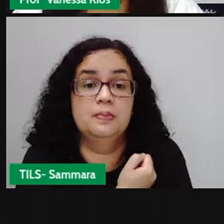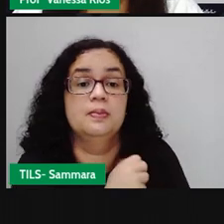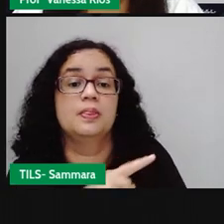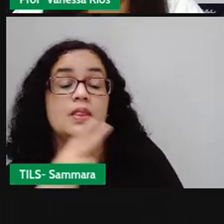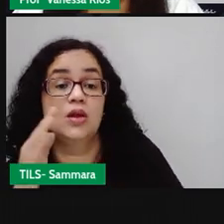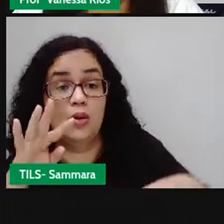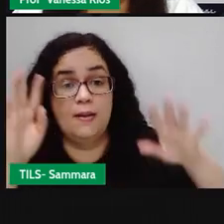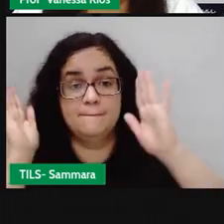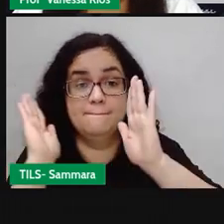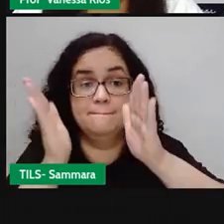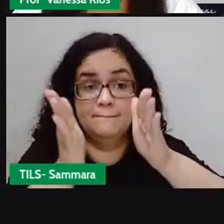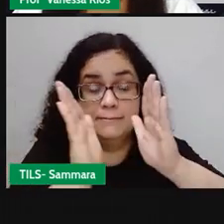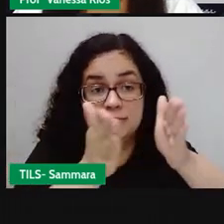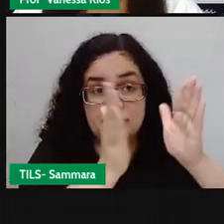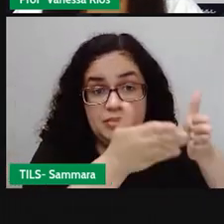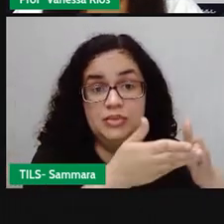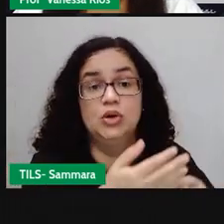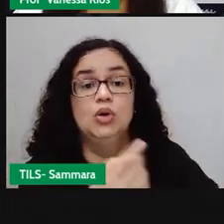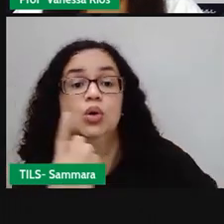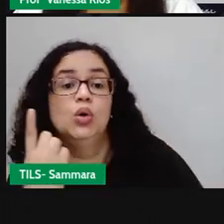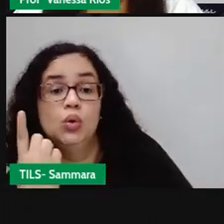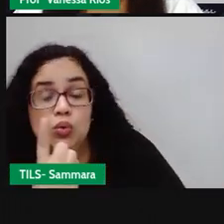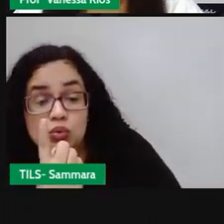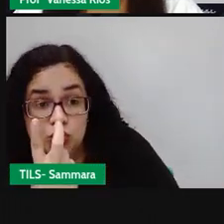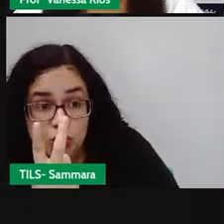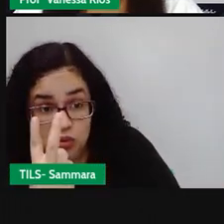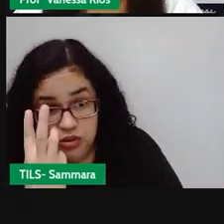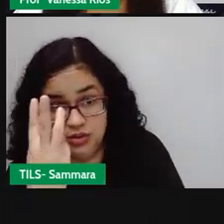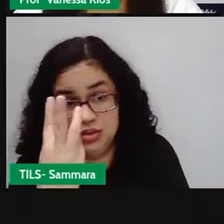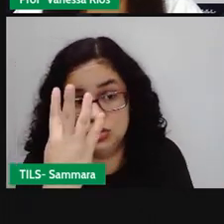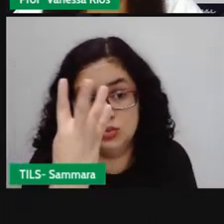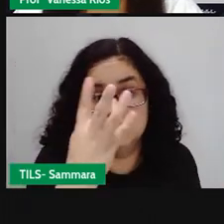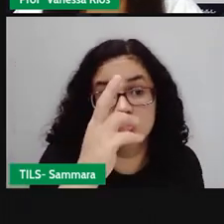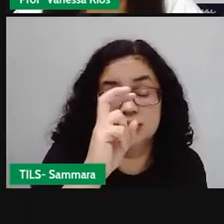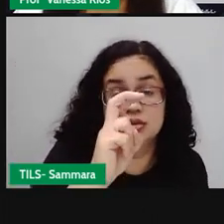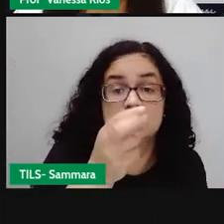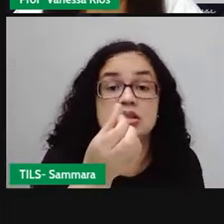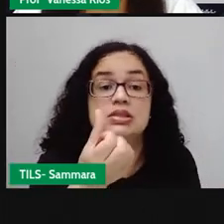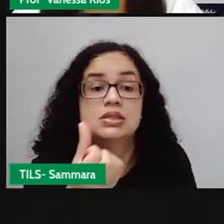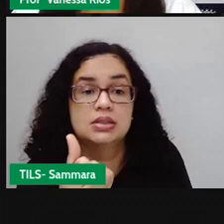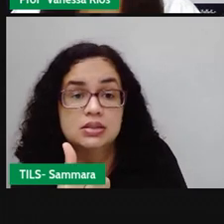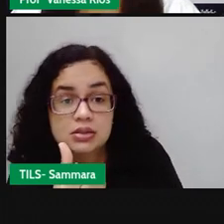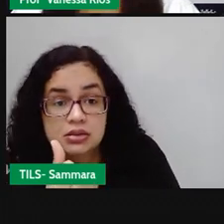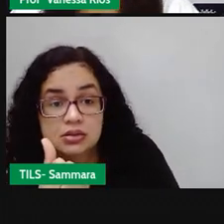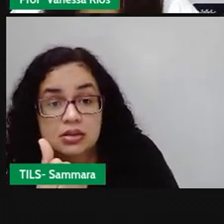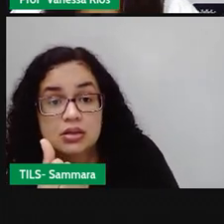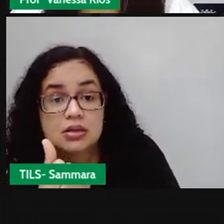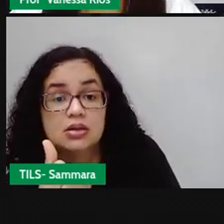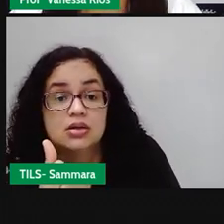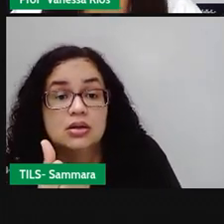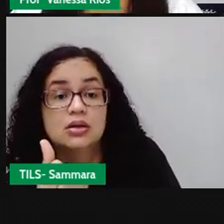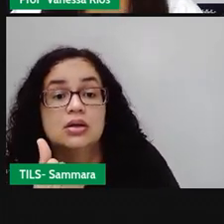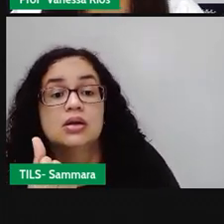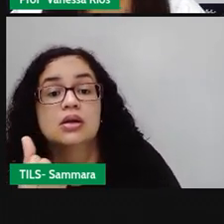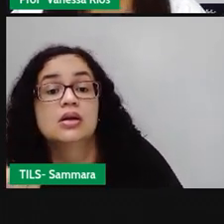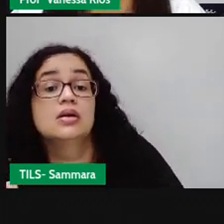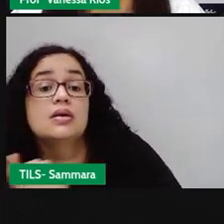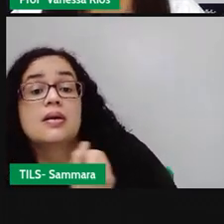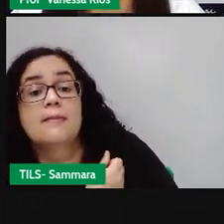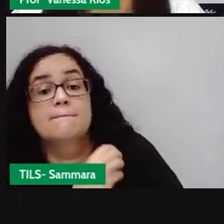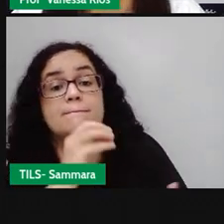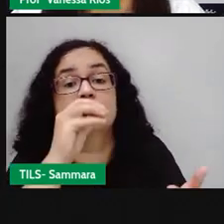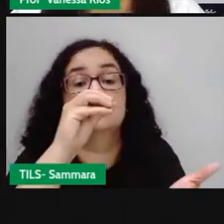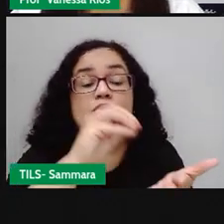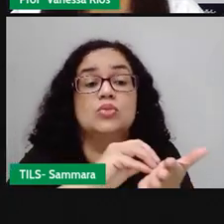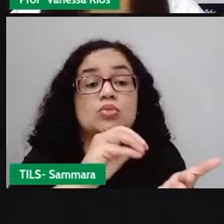peças obedecem à sequência 1, 2, 3, 4, 5 e 6. Portanto, devemos preencher